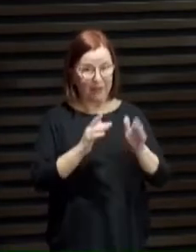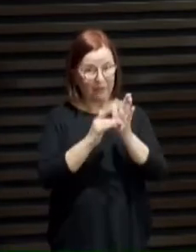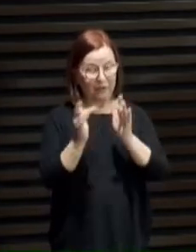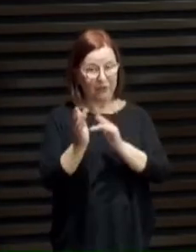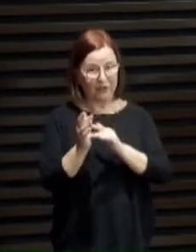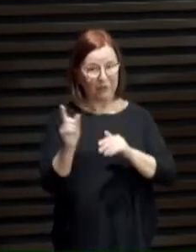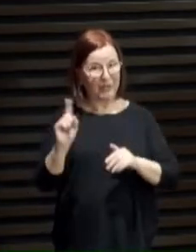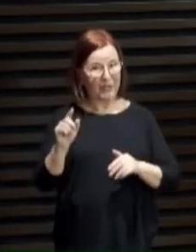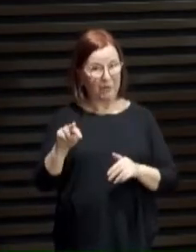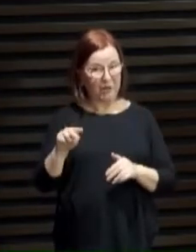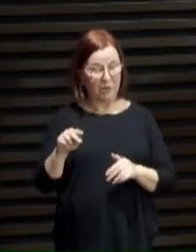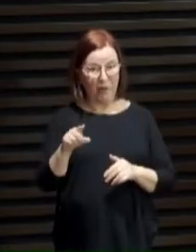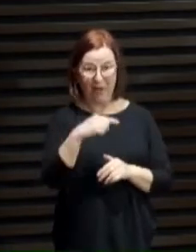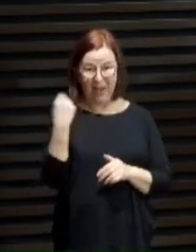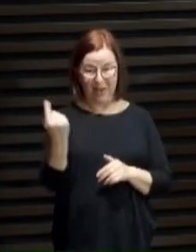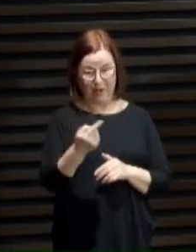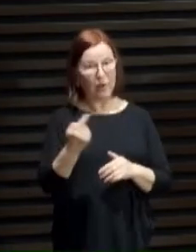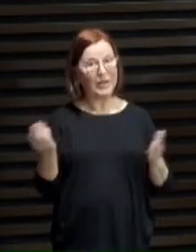pés.